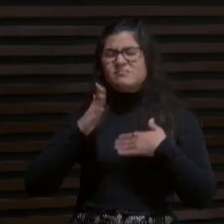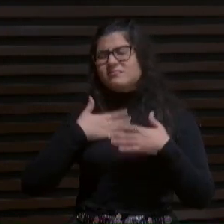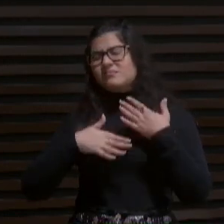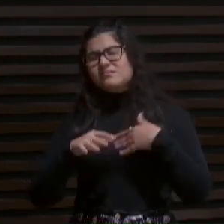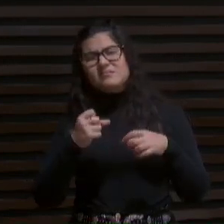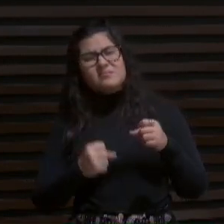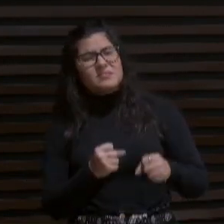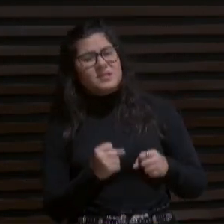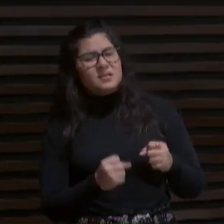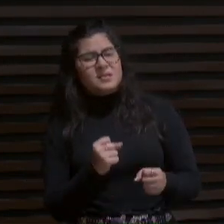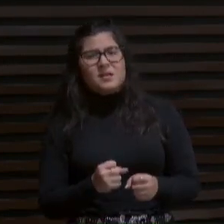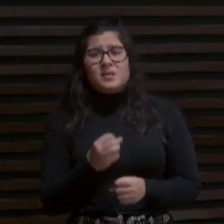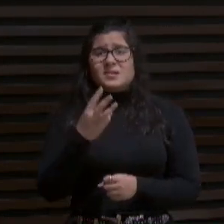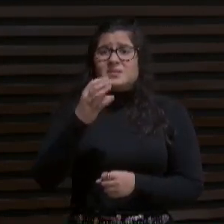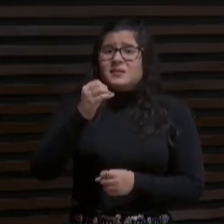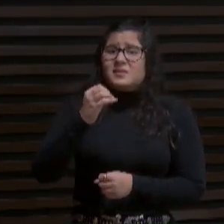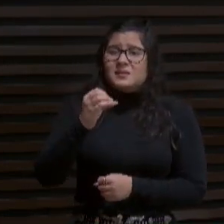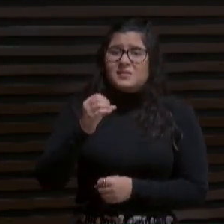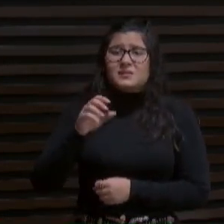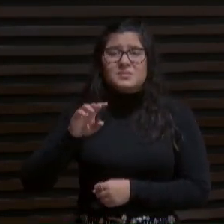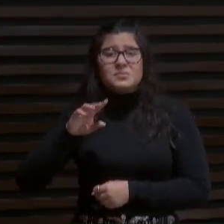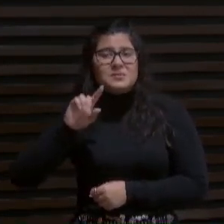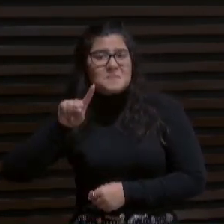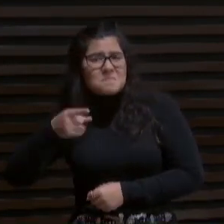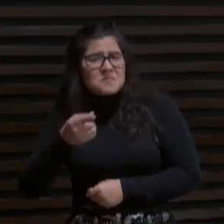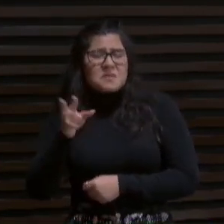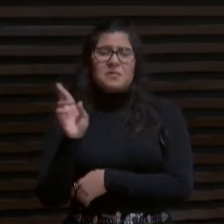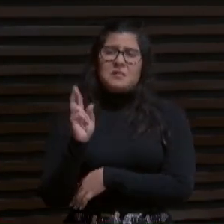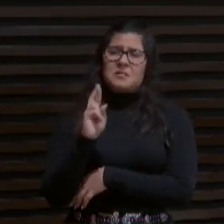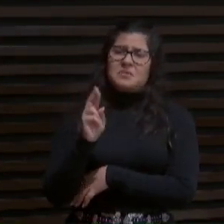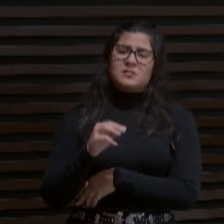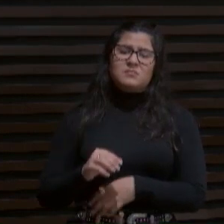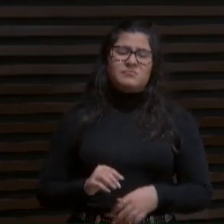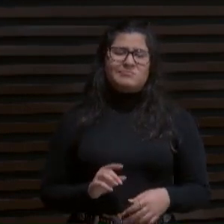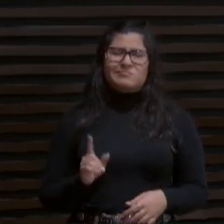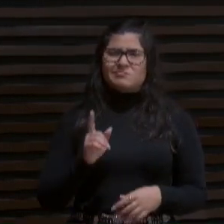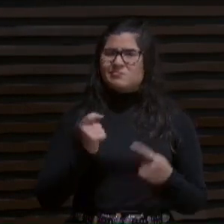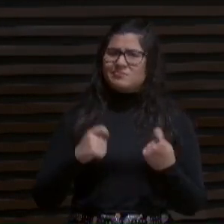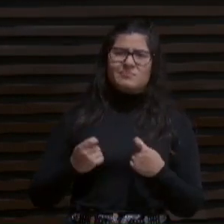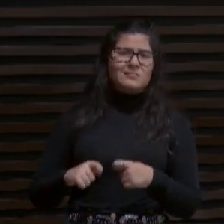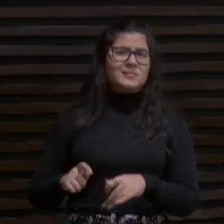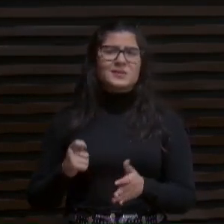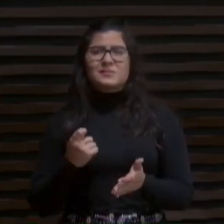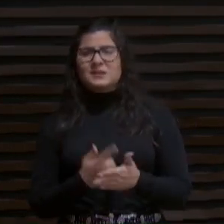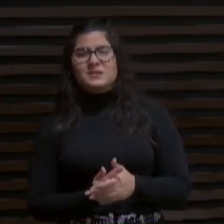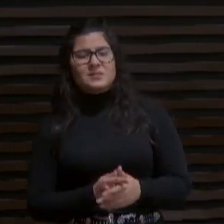que custa 300 mil reais? O que é isso entre mim e você? Você não precisa pagar 300 mil reais por